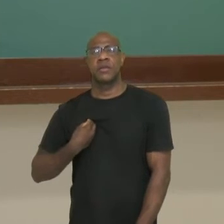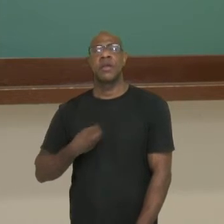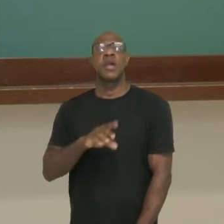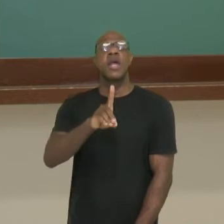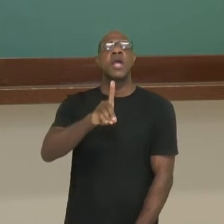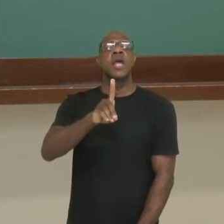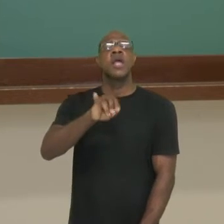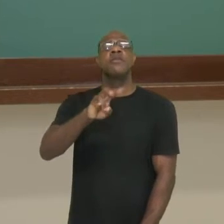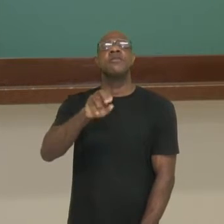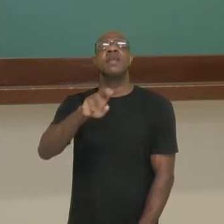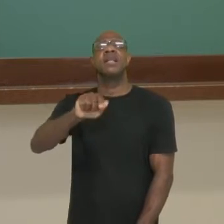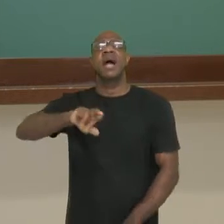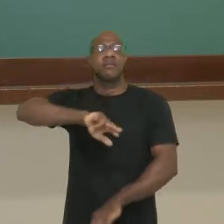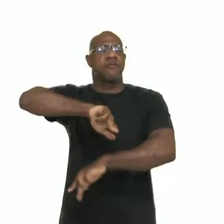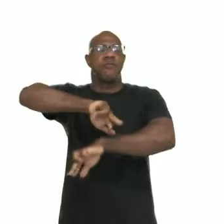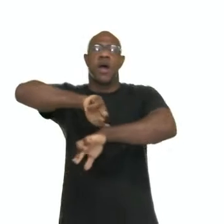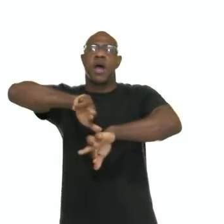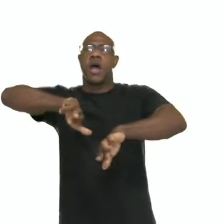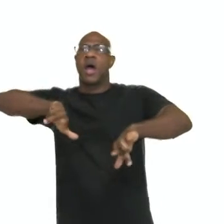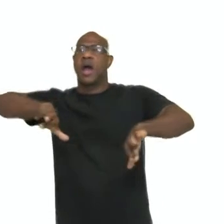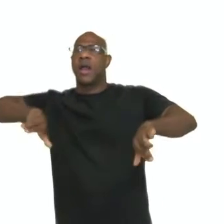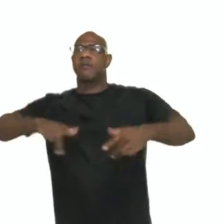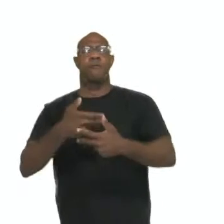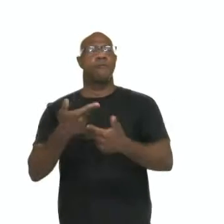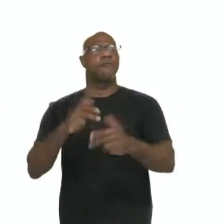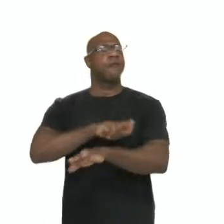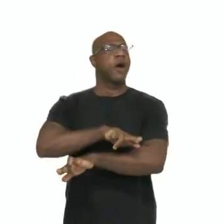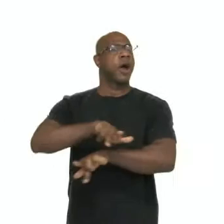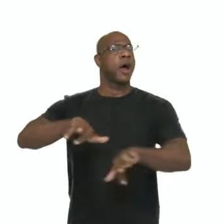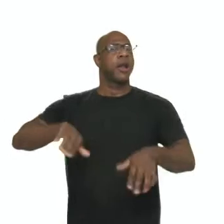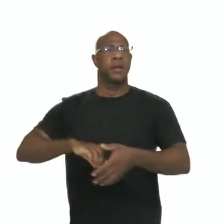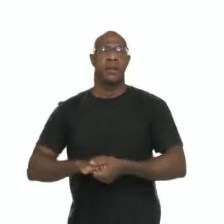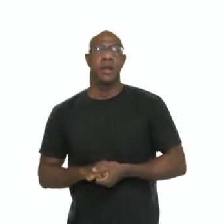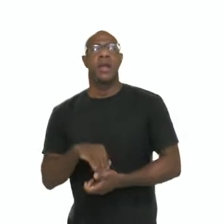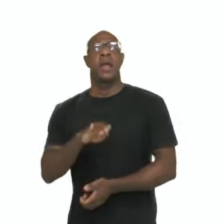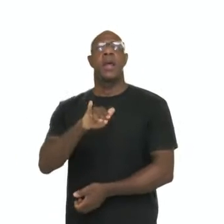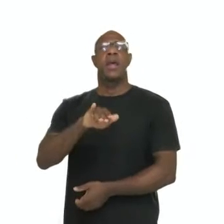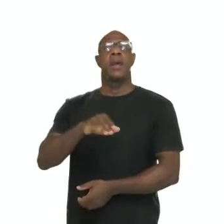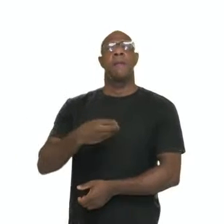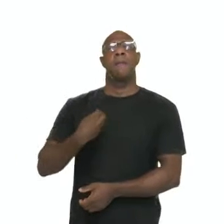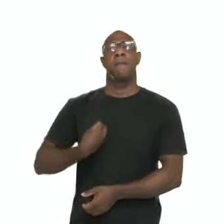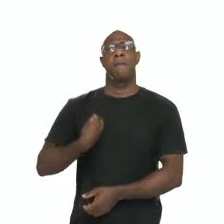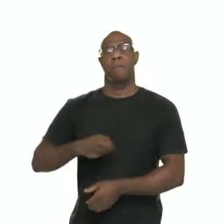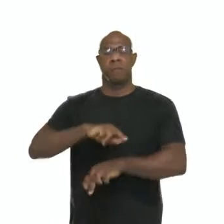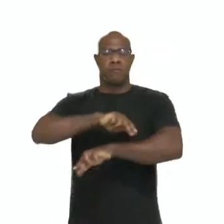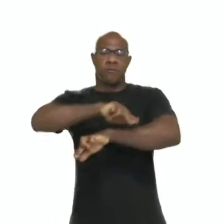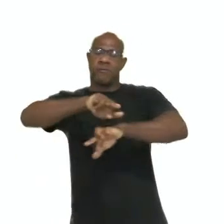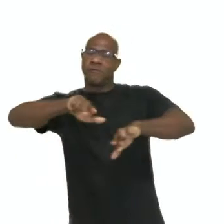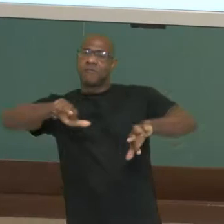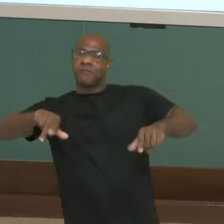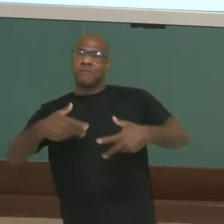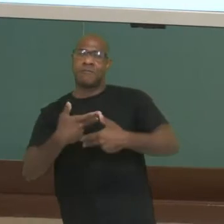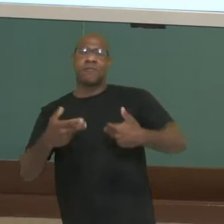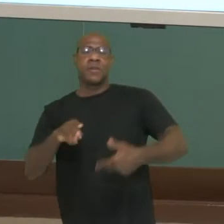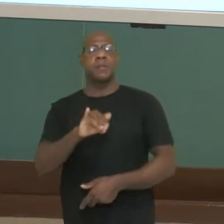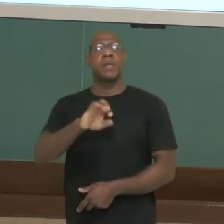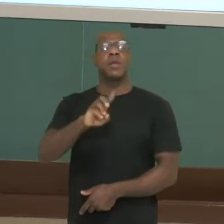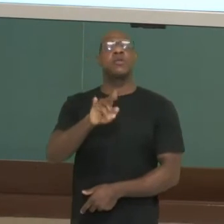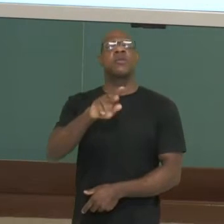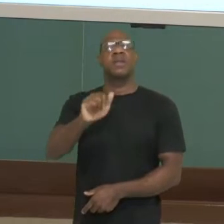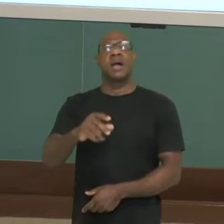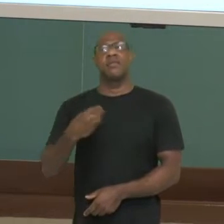diversidade, diversos, variedade. Então, biodiversidade, variedade de